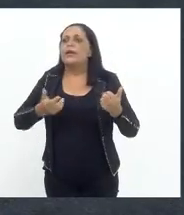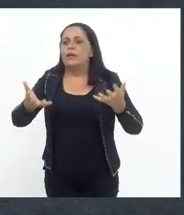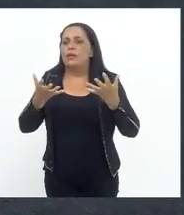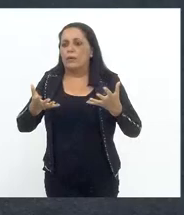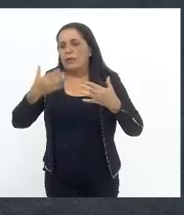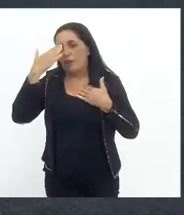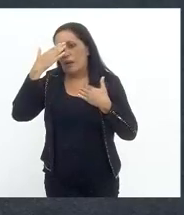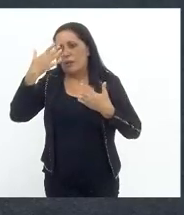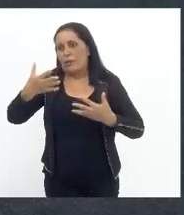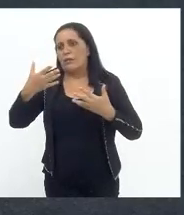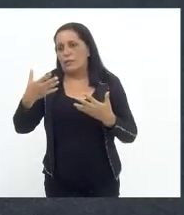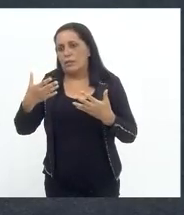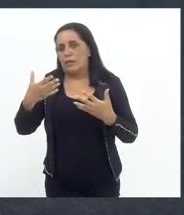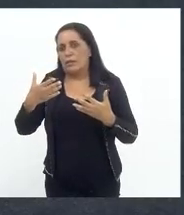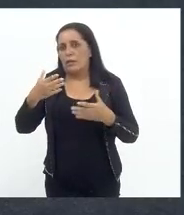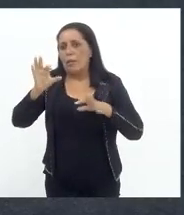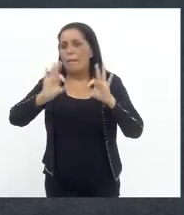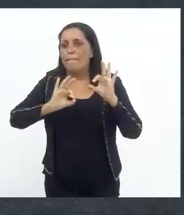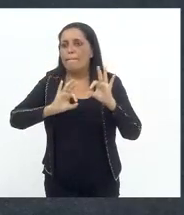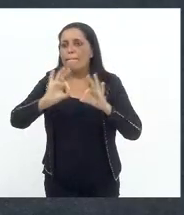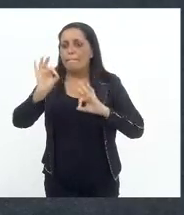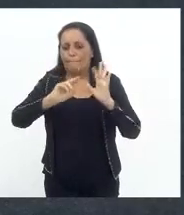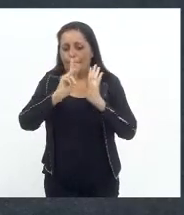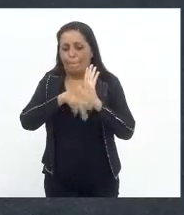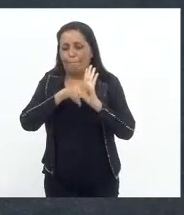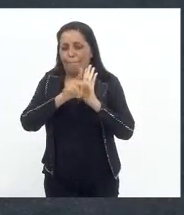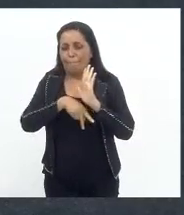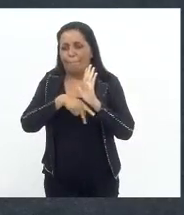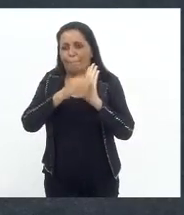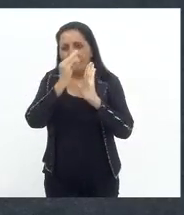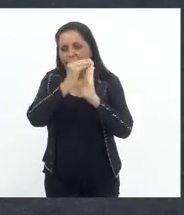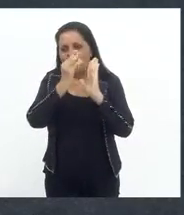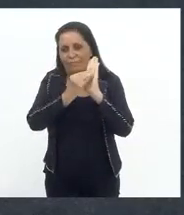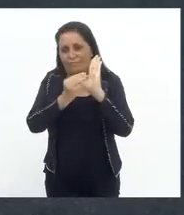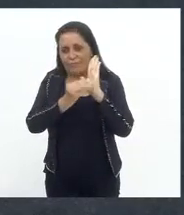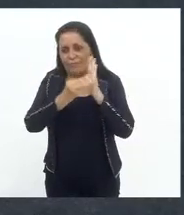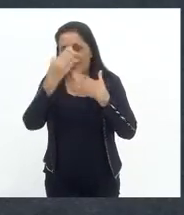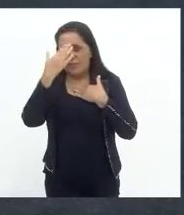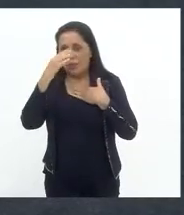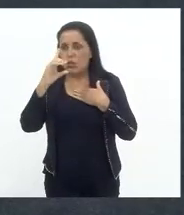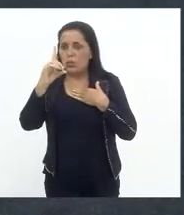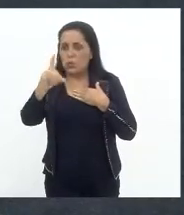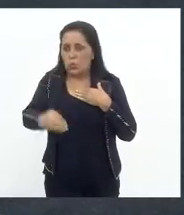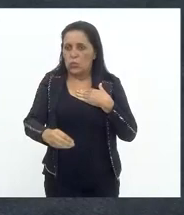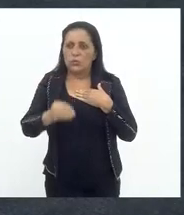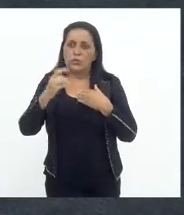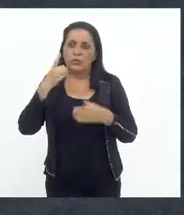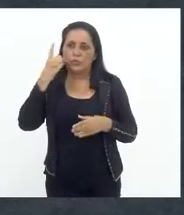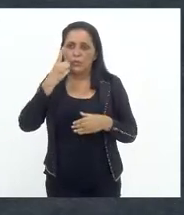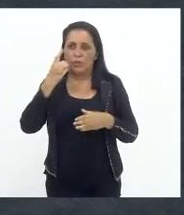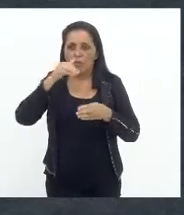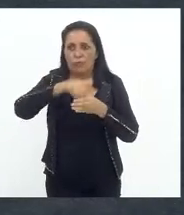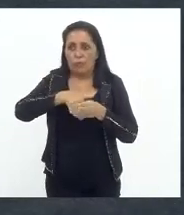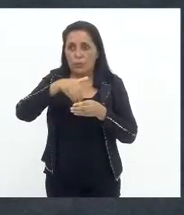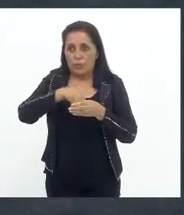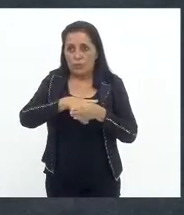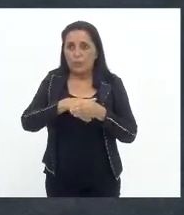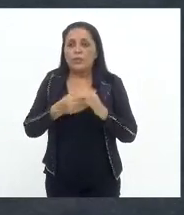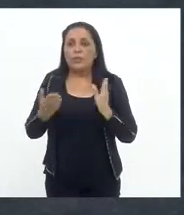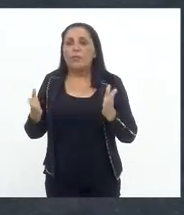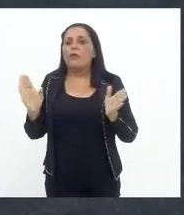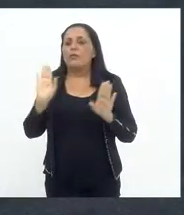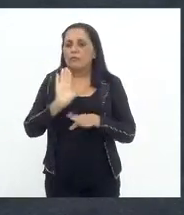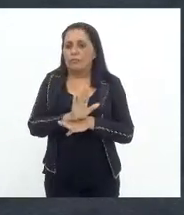agradecer por esse projeto vir à pauta e agradecer a todos os deputados e deputadas que estão votando e o que estão